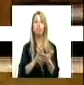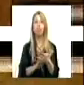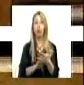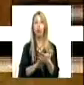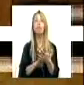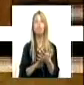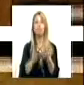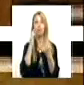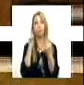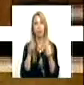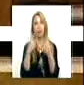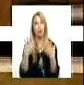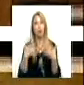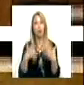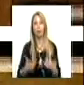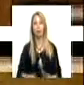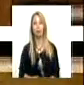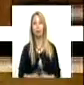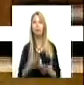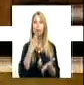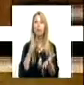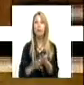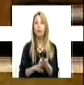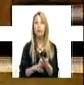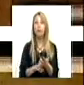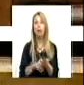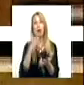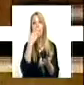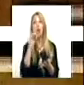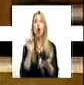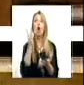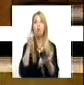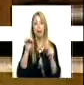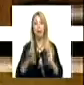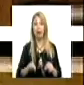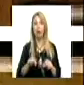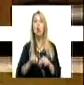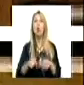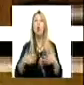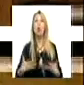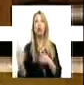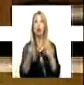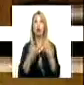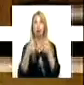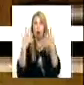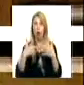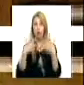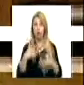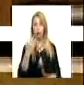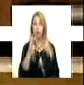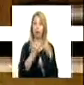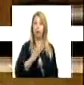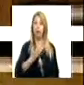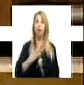tradução neste orçamento. A verdade é que, caso estivéssemos aqui hoje a discutir um orçamento do PSD